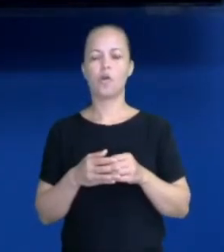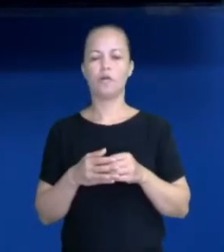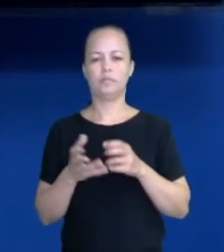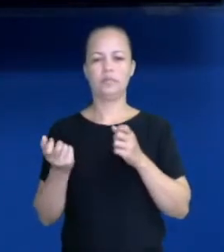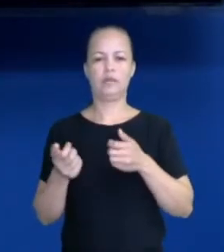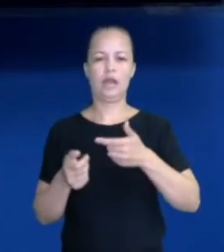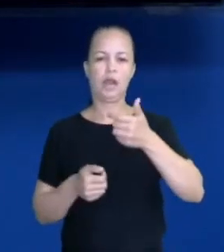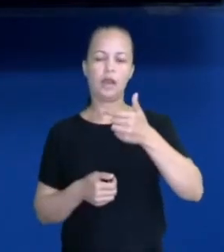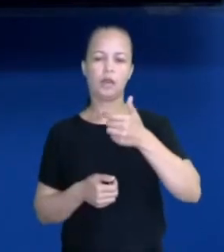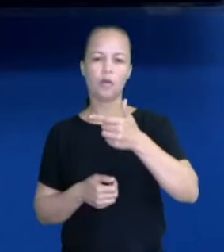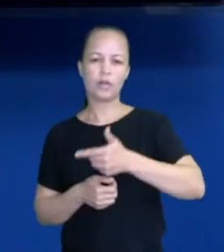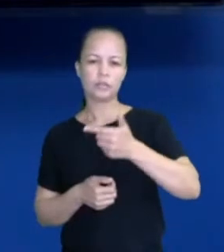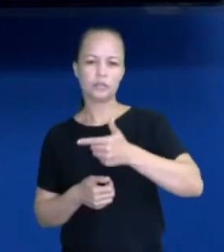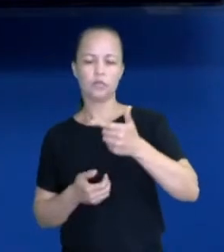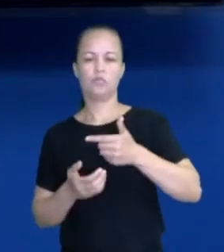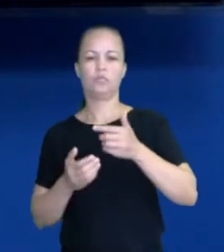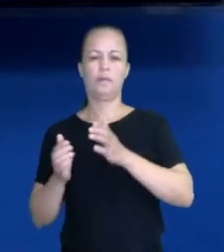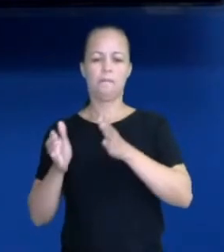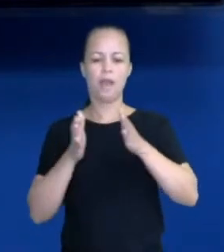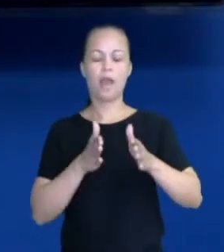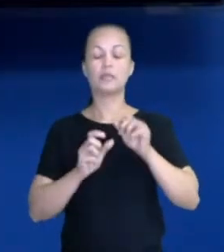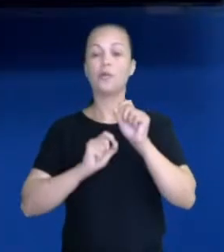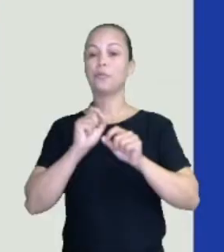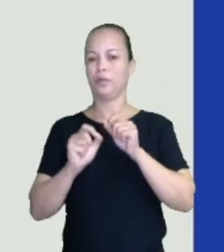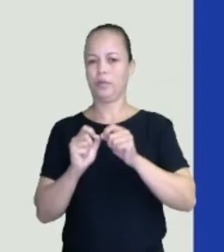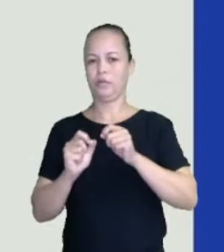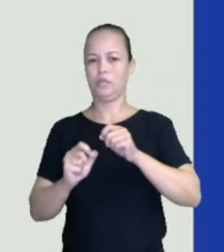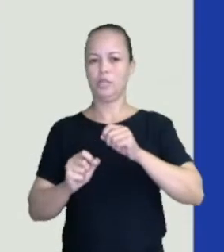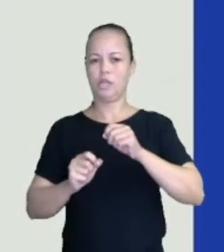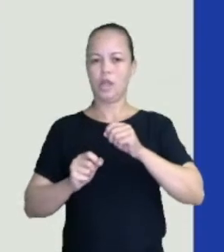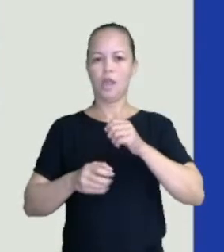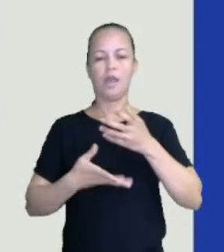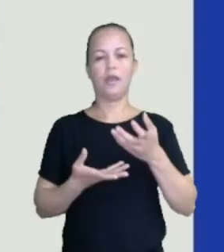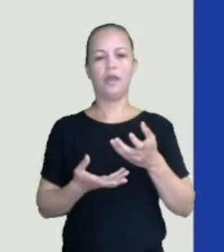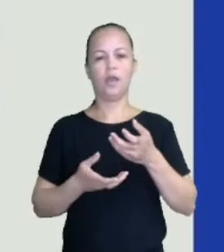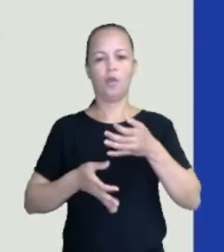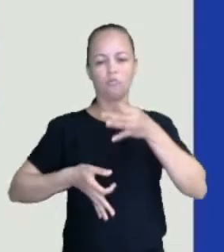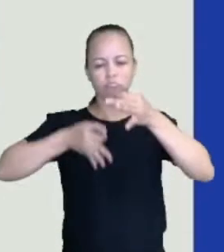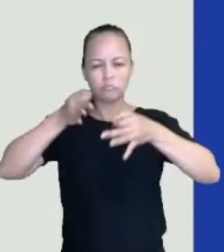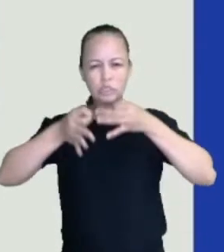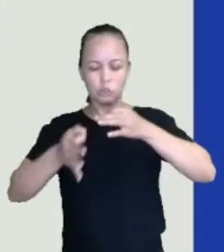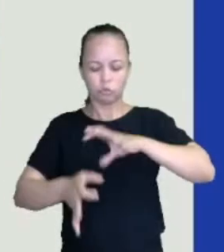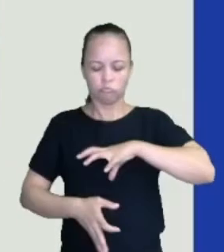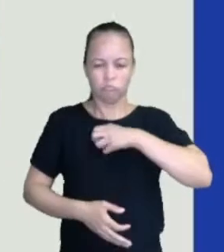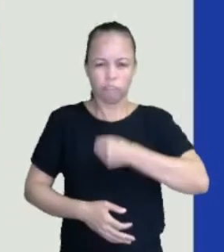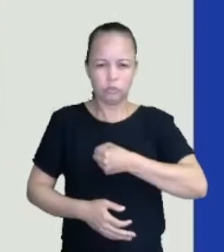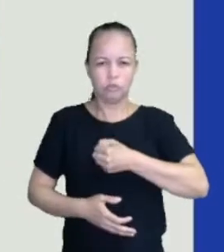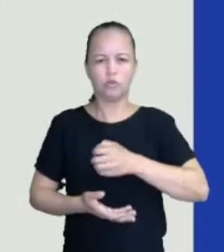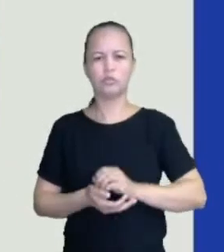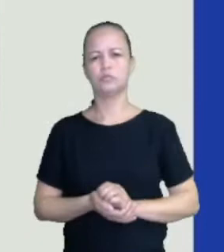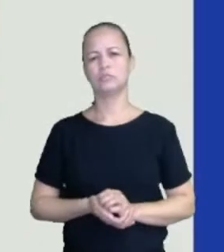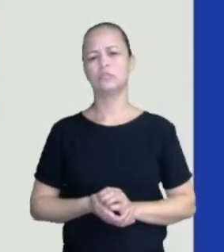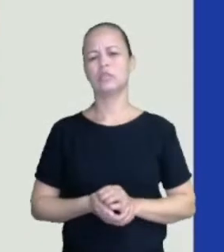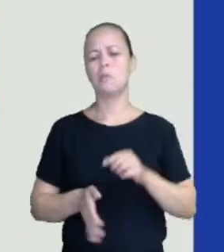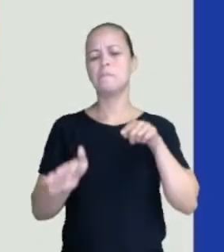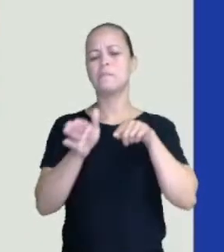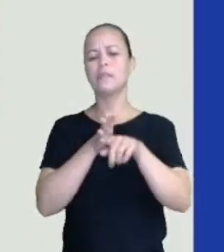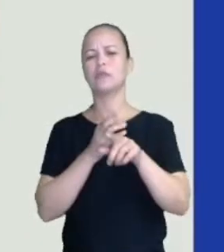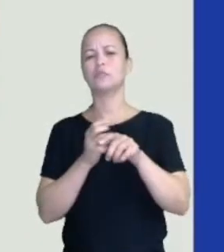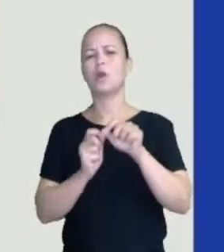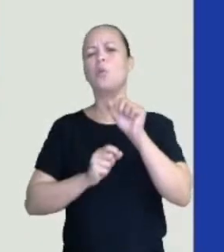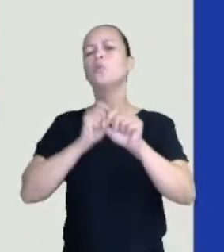parte, que é o discurso de ódio. E aí a gente faz a pergunta: o que é, afinal, o discurso de